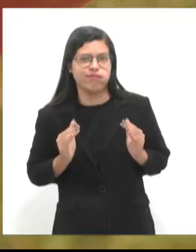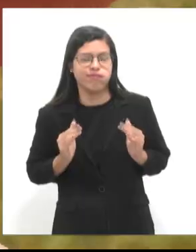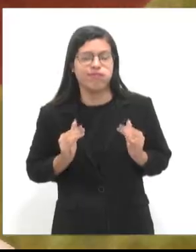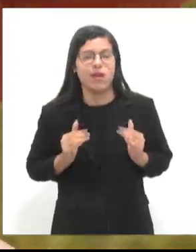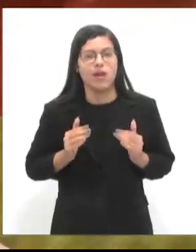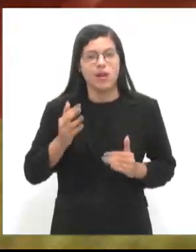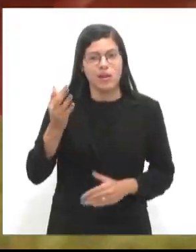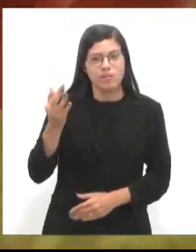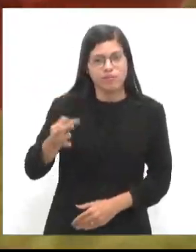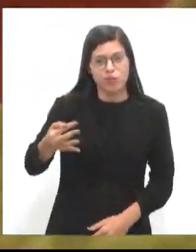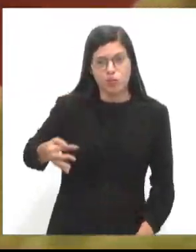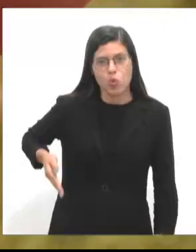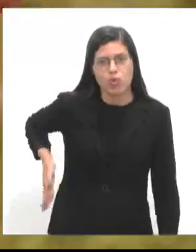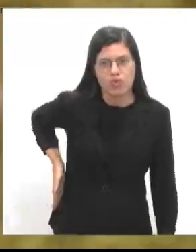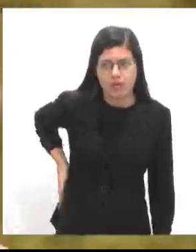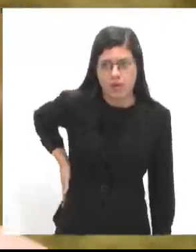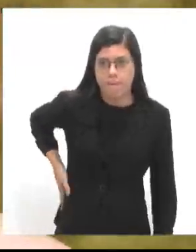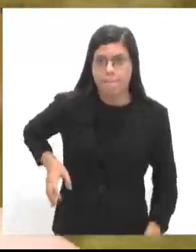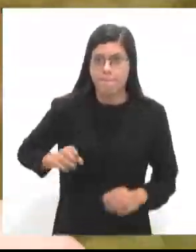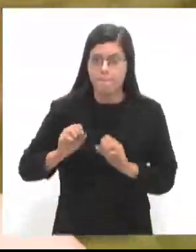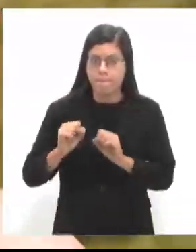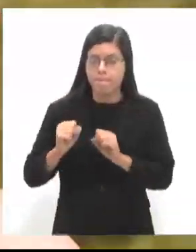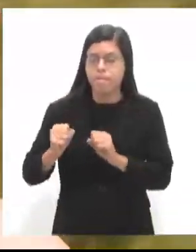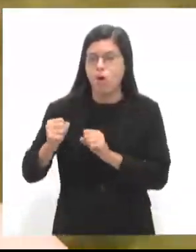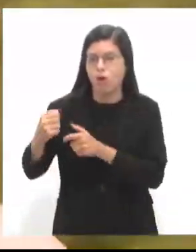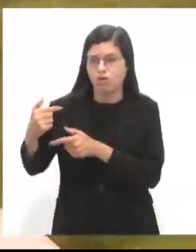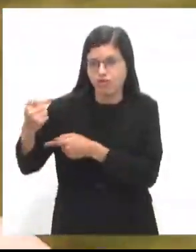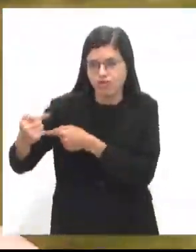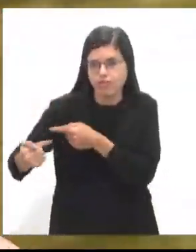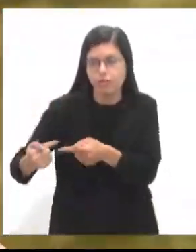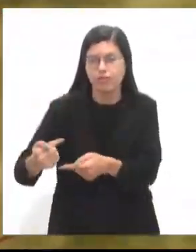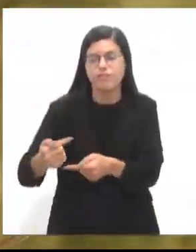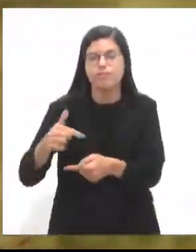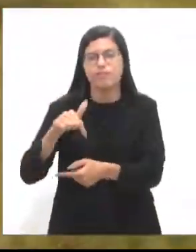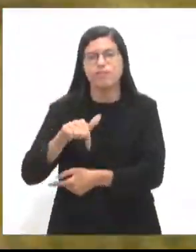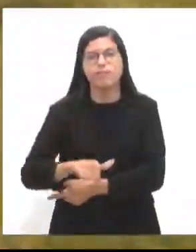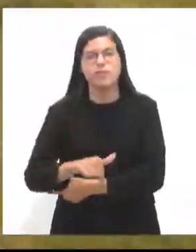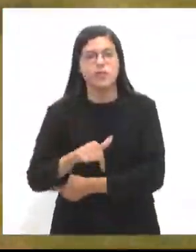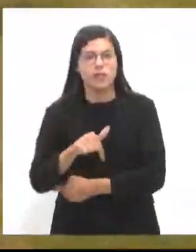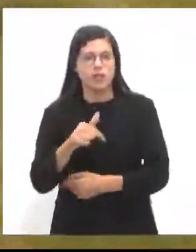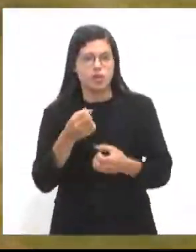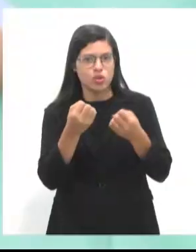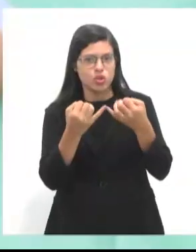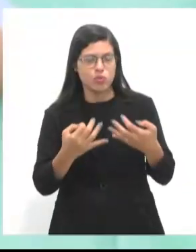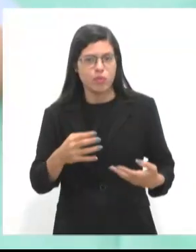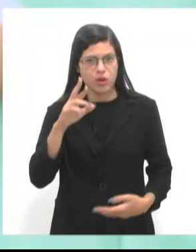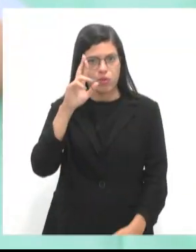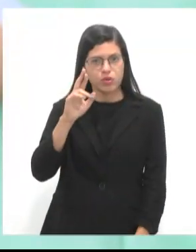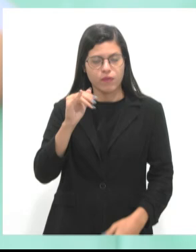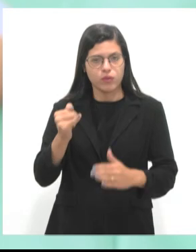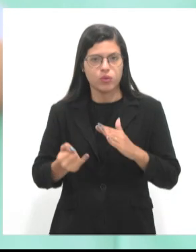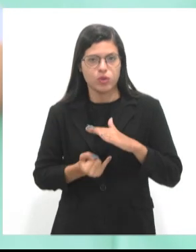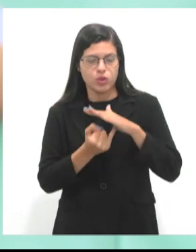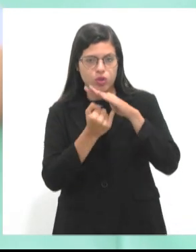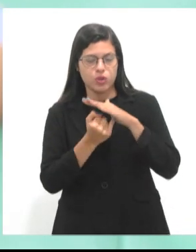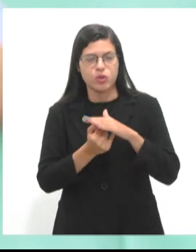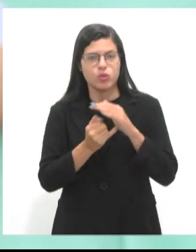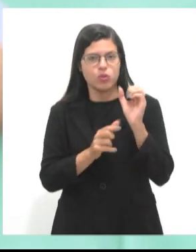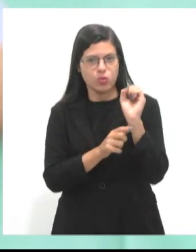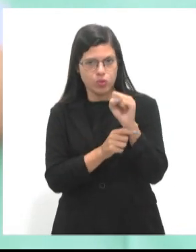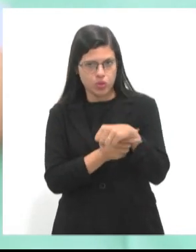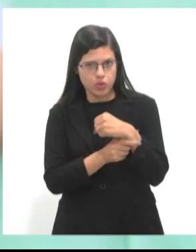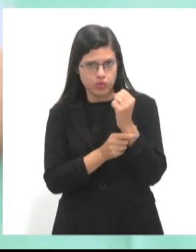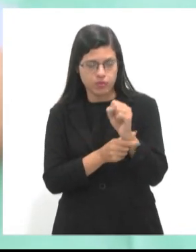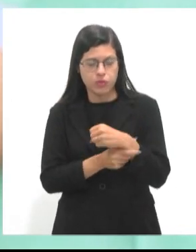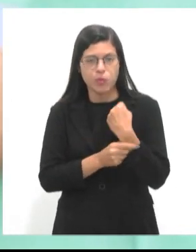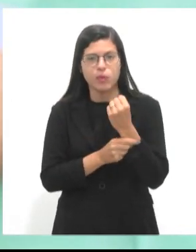lombar e pode levar à dor crônica, como explica o chefe do Centro de Doenças da Coluna Vertebral do Instituto Nacional de